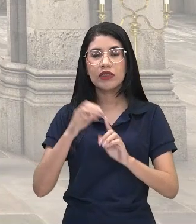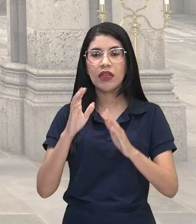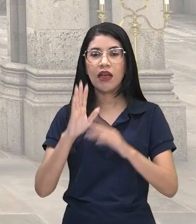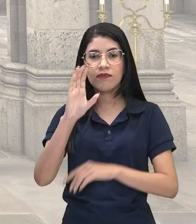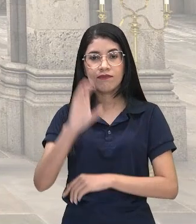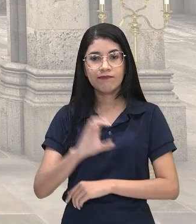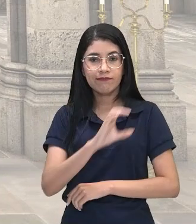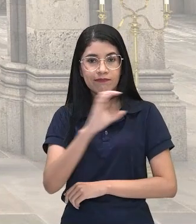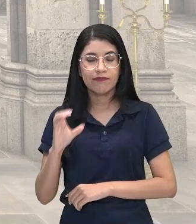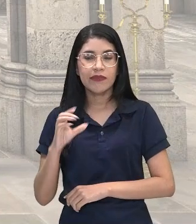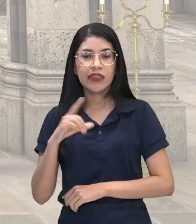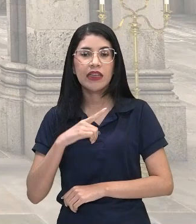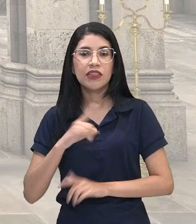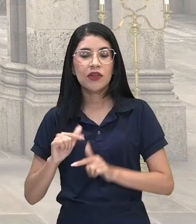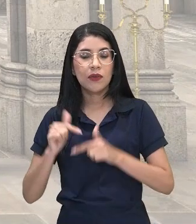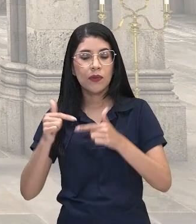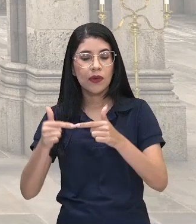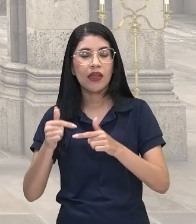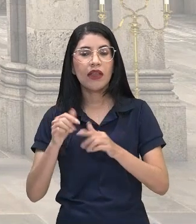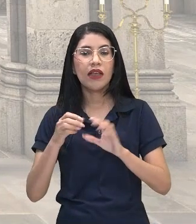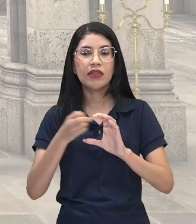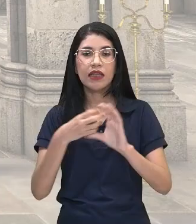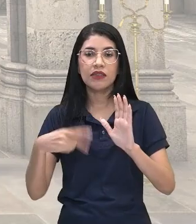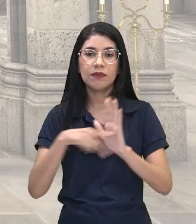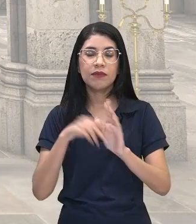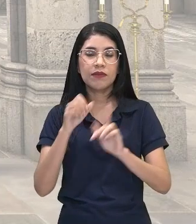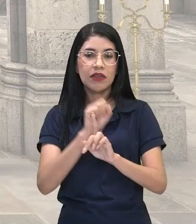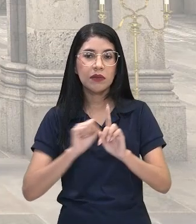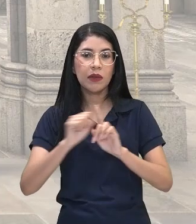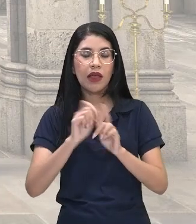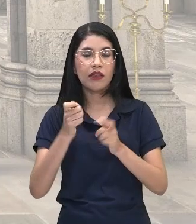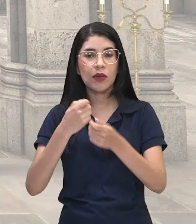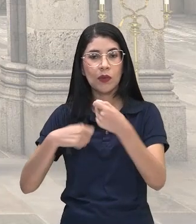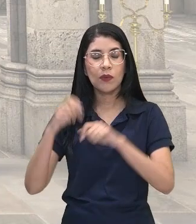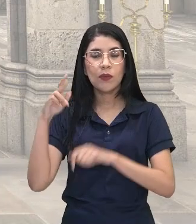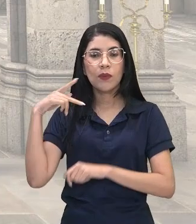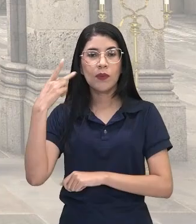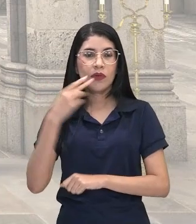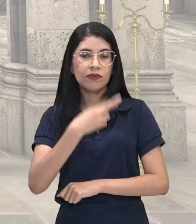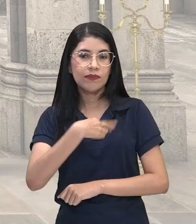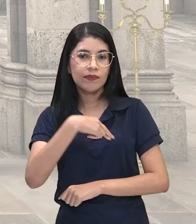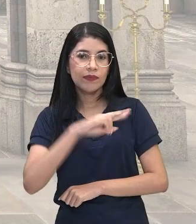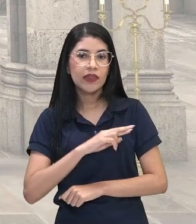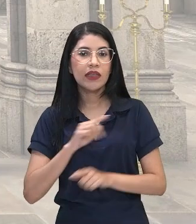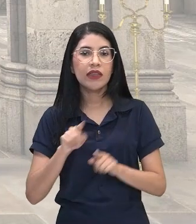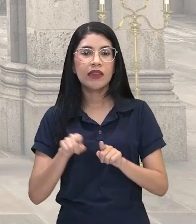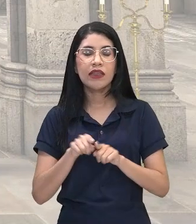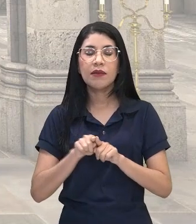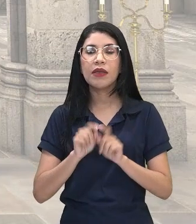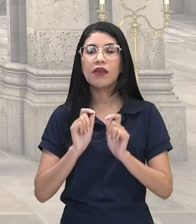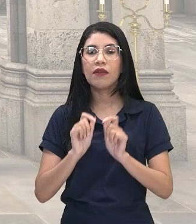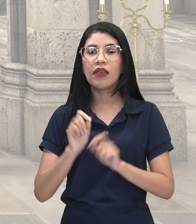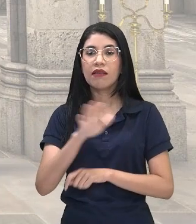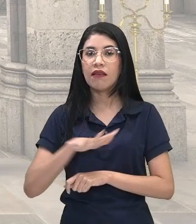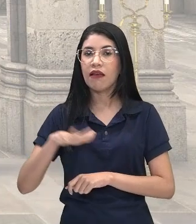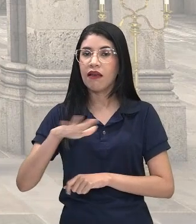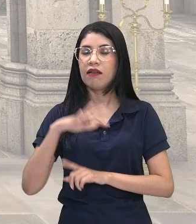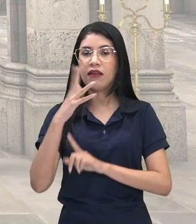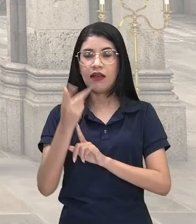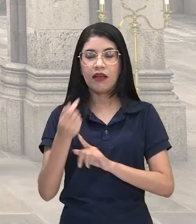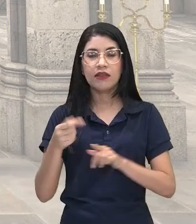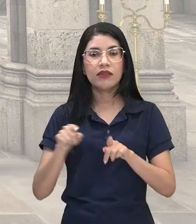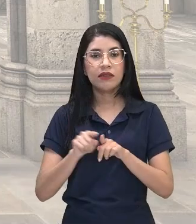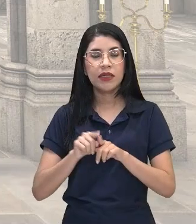Essa atuava nos aspectos sociais, econômicos, políticos e religiosos, inclusive no campo